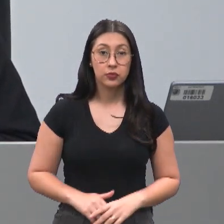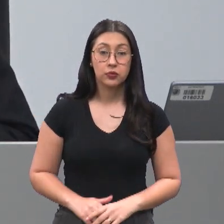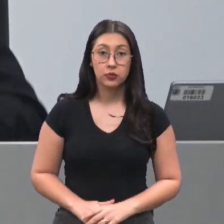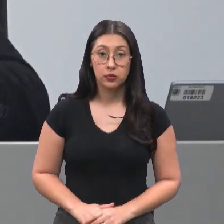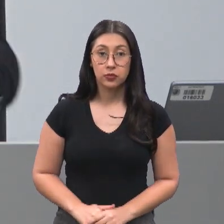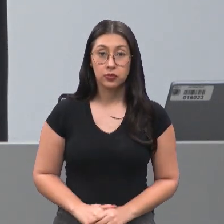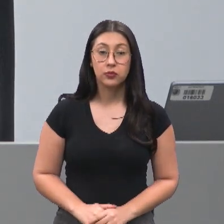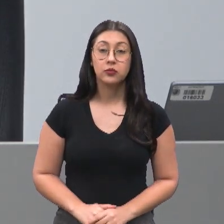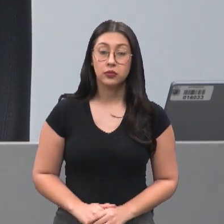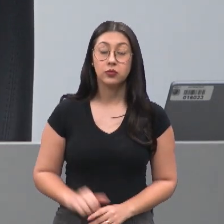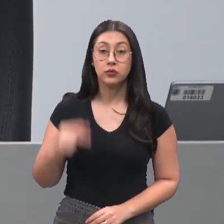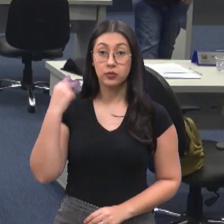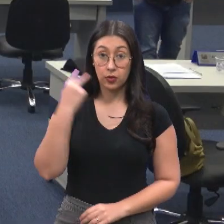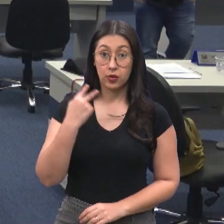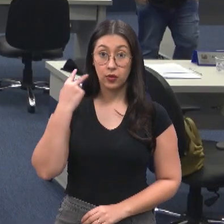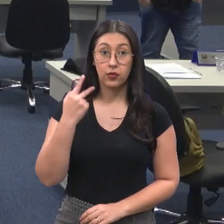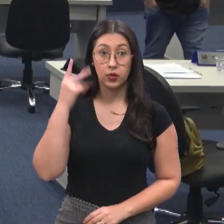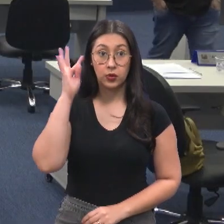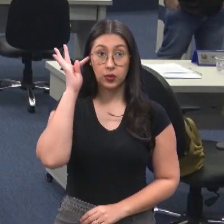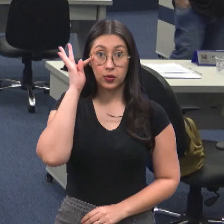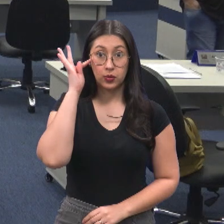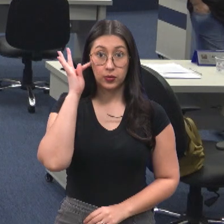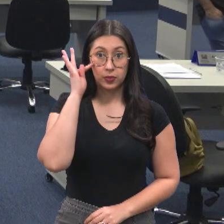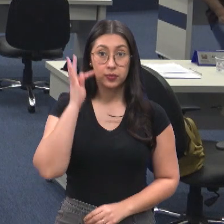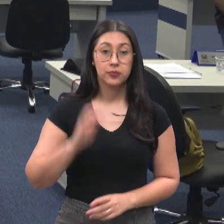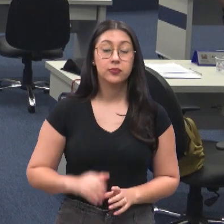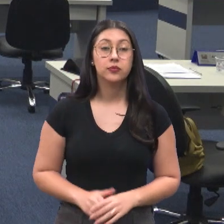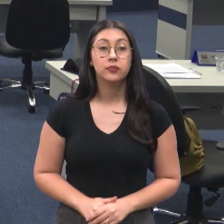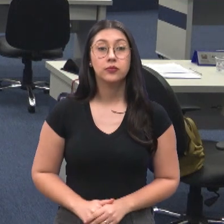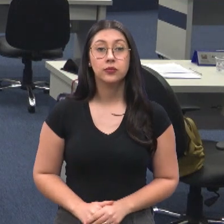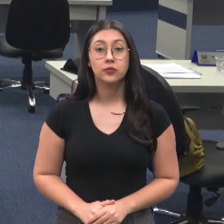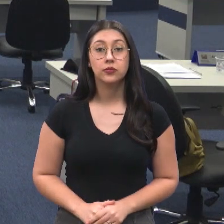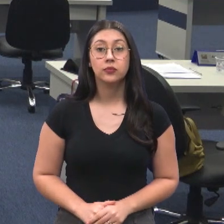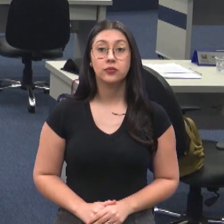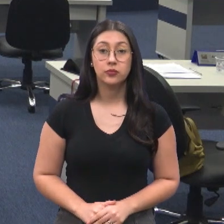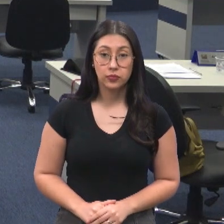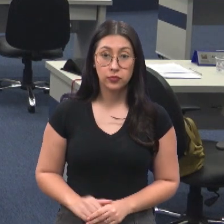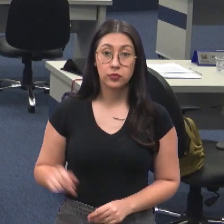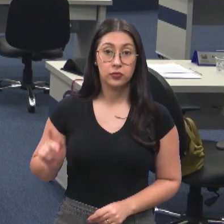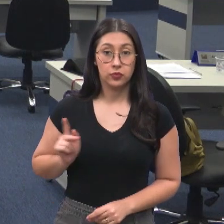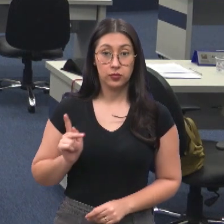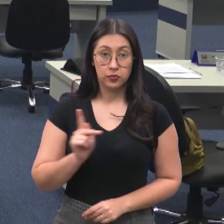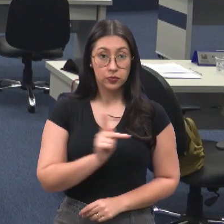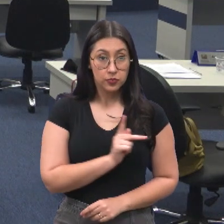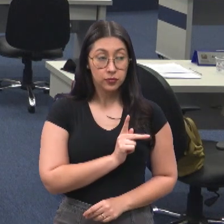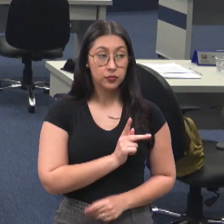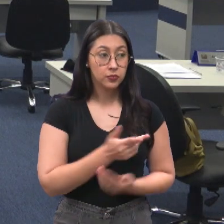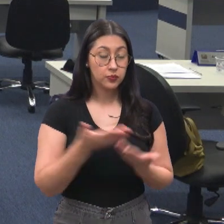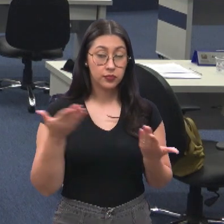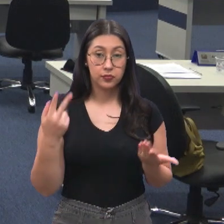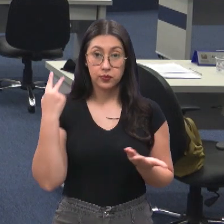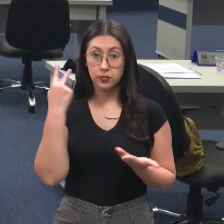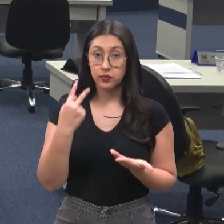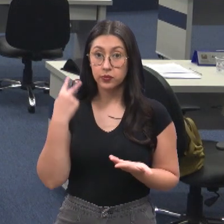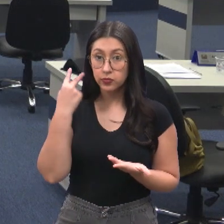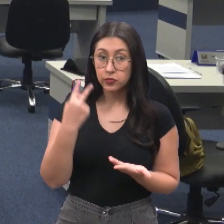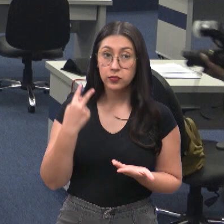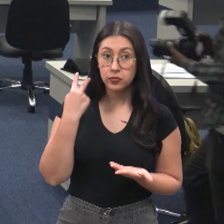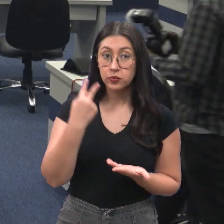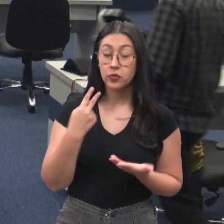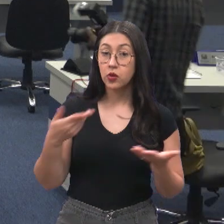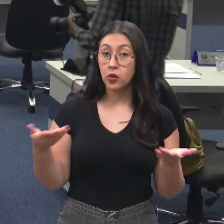Questão de ordem, vereador Tomás Henrique. Senhor presidente, senhores vereadores,